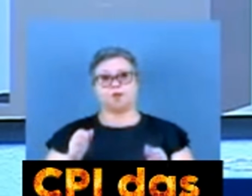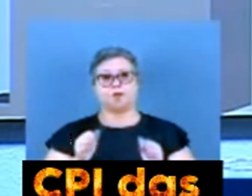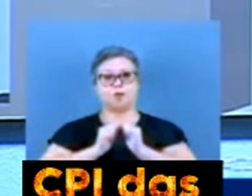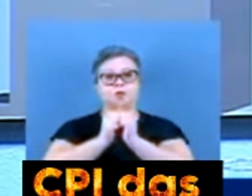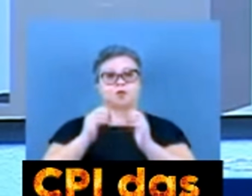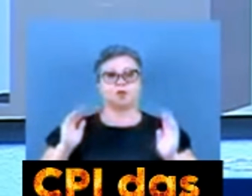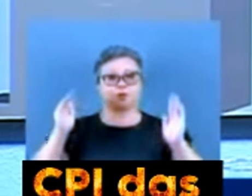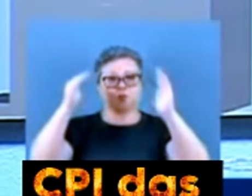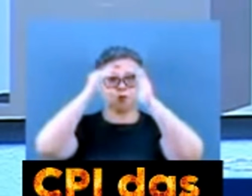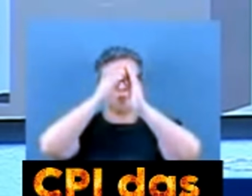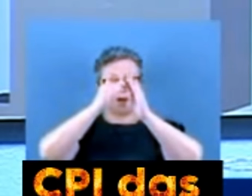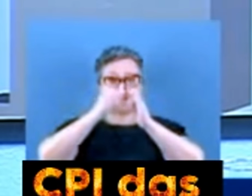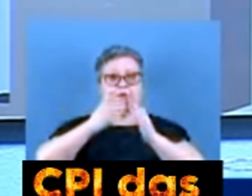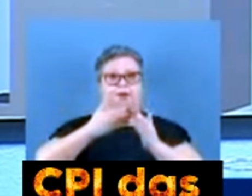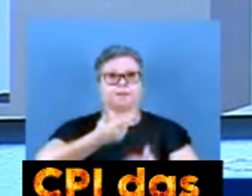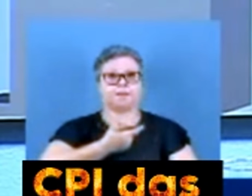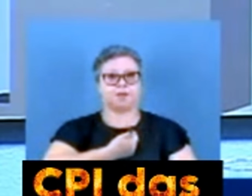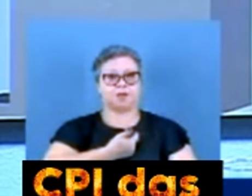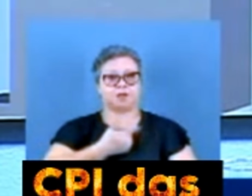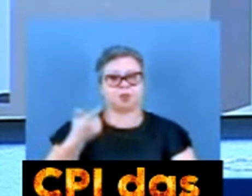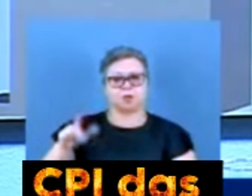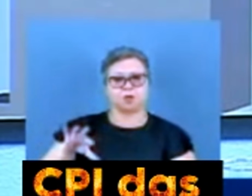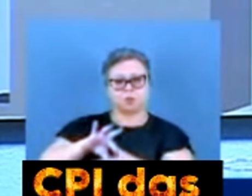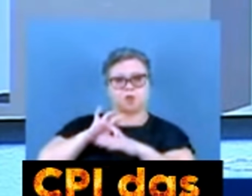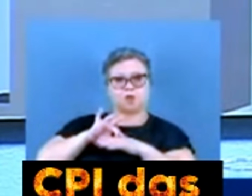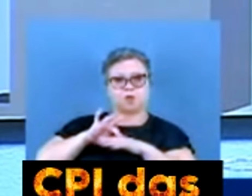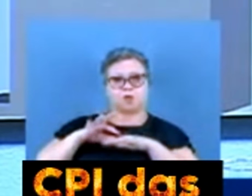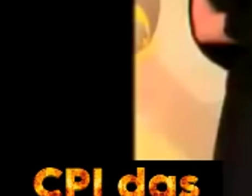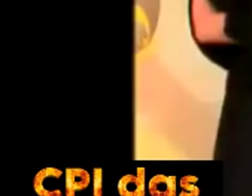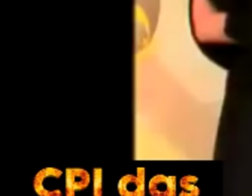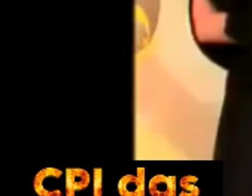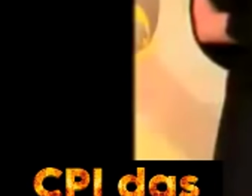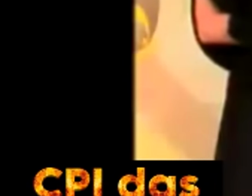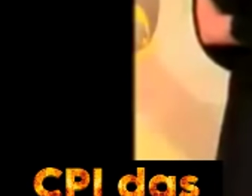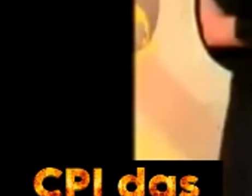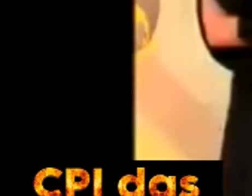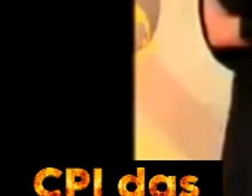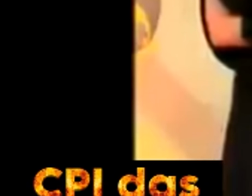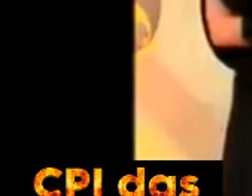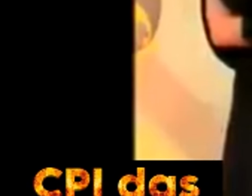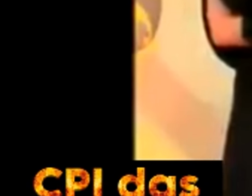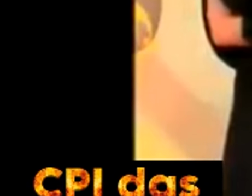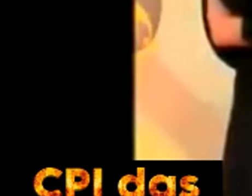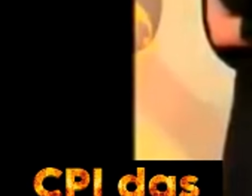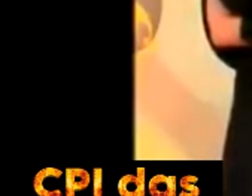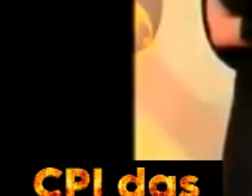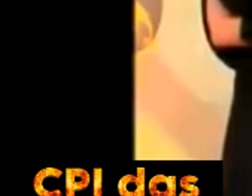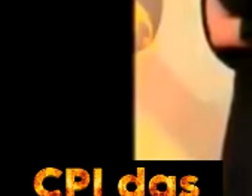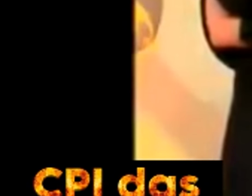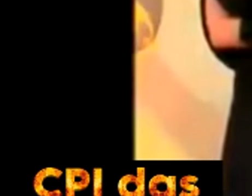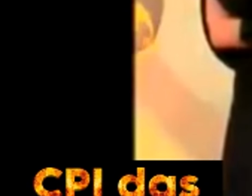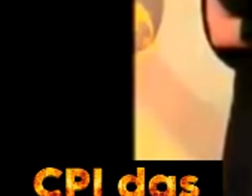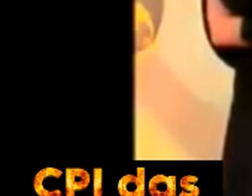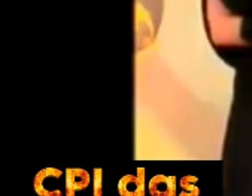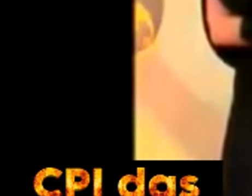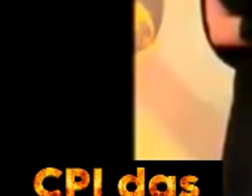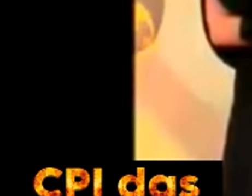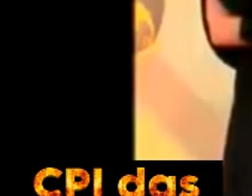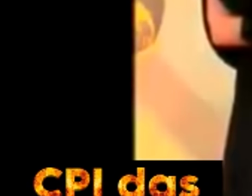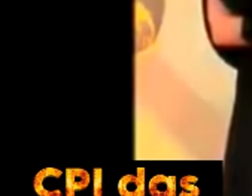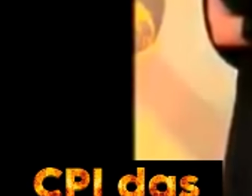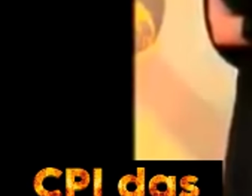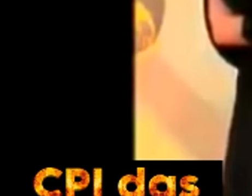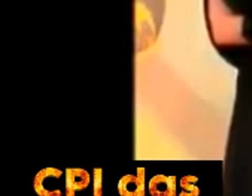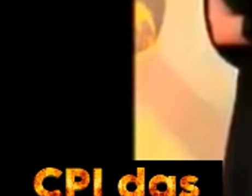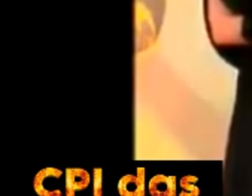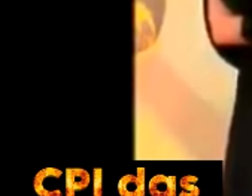uma outra liderança global, que agora me fugiu o nome. Ômega 3, não é verdade? É isso mesmo, Cristina. Com